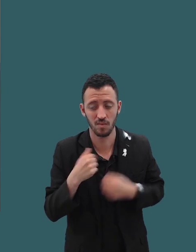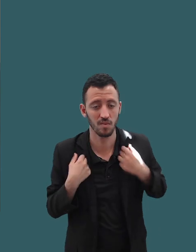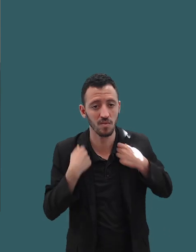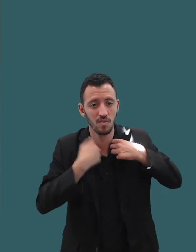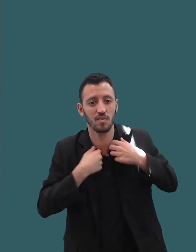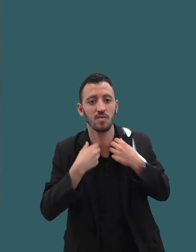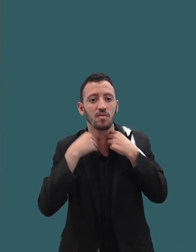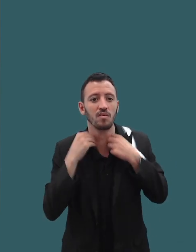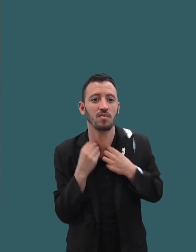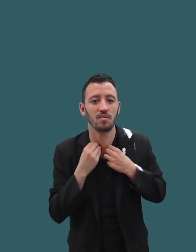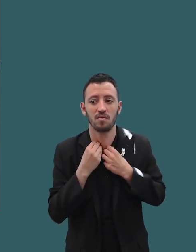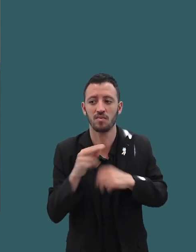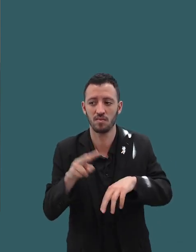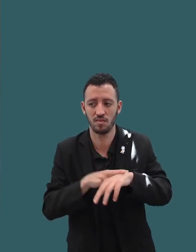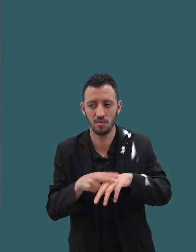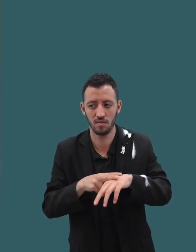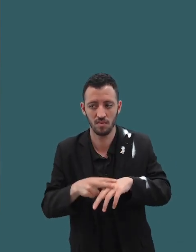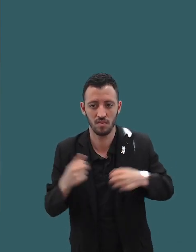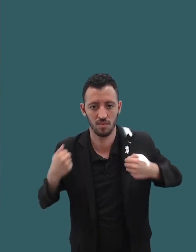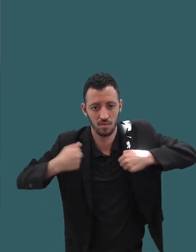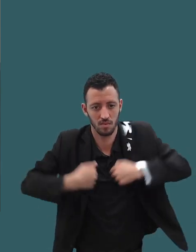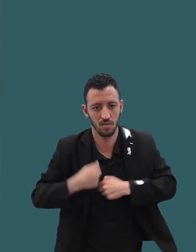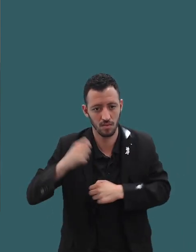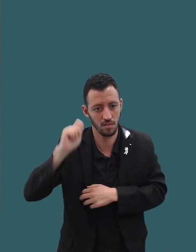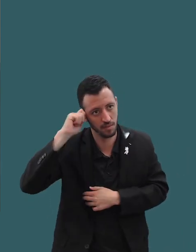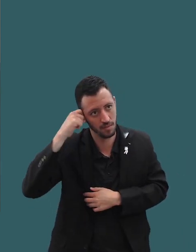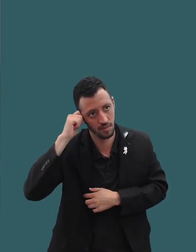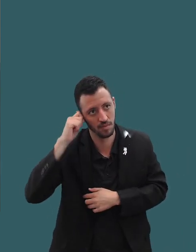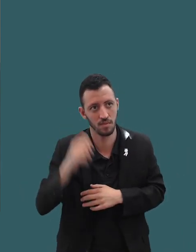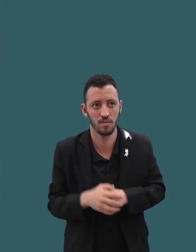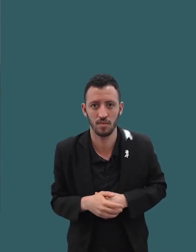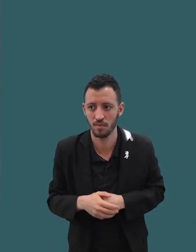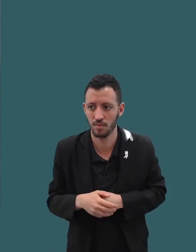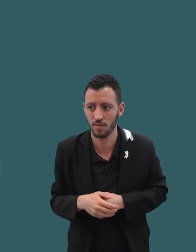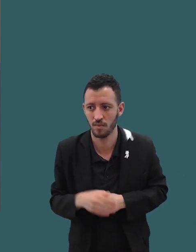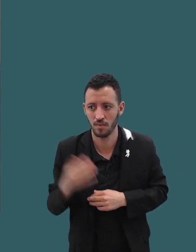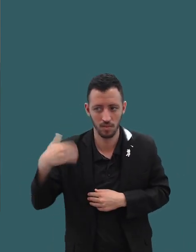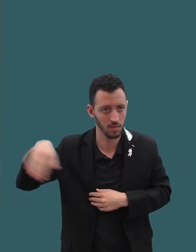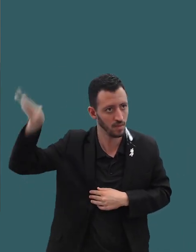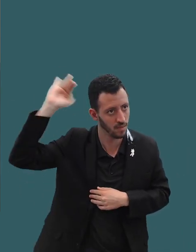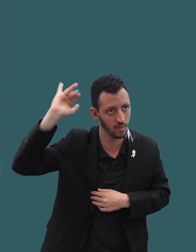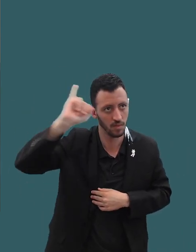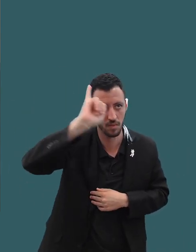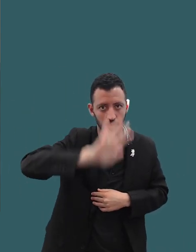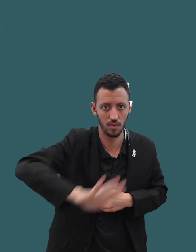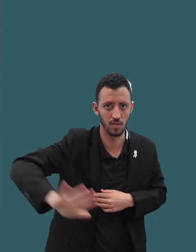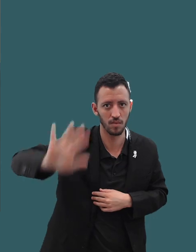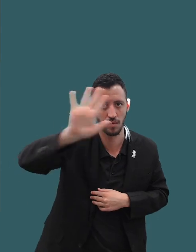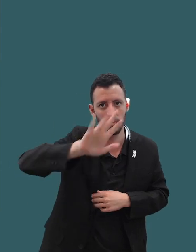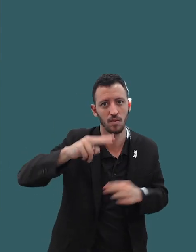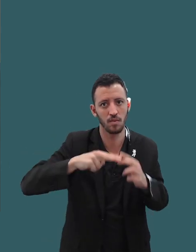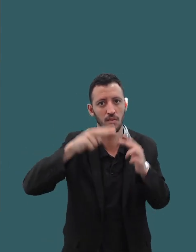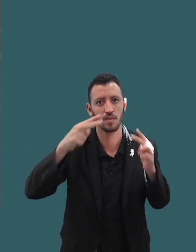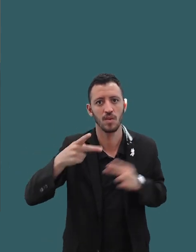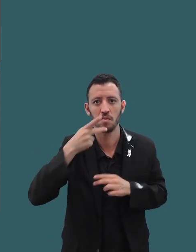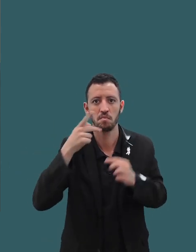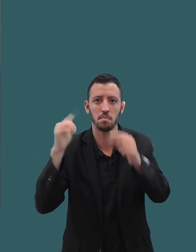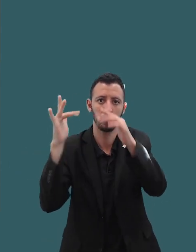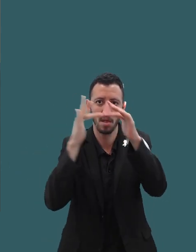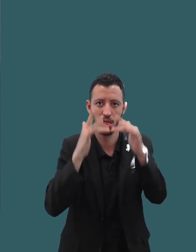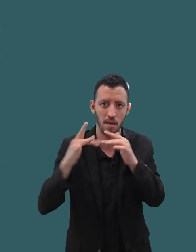de golas e punhos verdes, com uma blusa de frio preta por cima. Ao fundo, uma imagem virtual com palavras